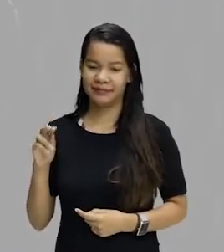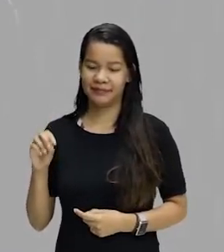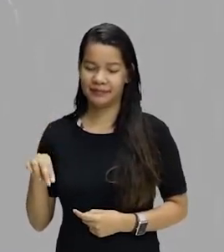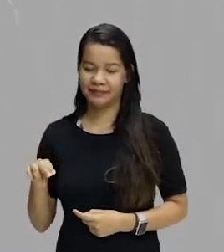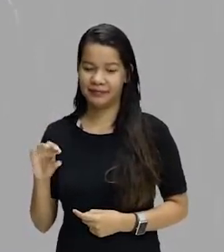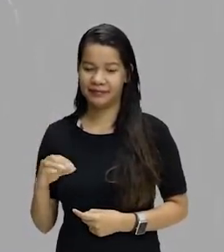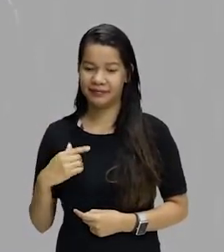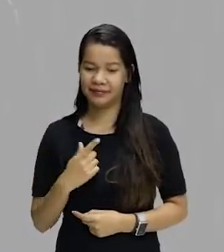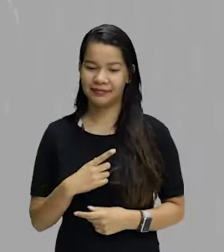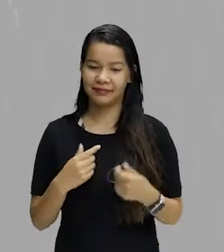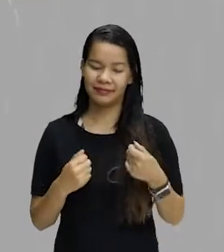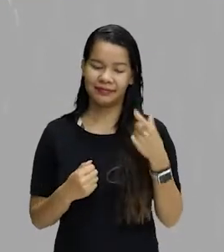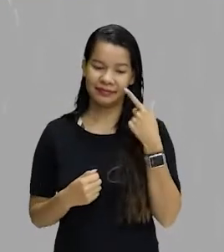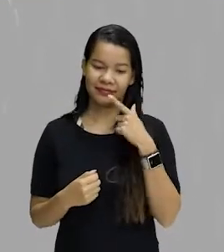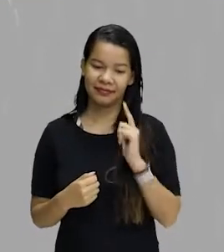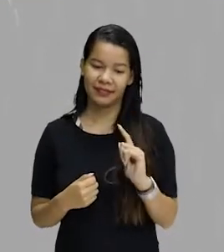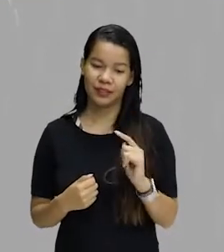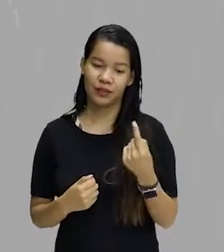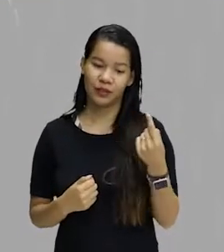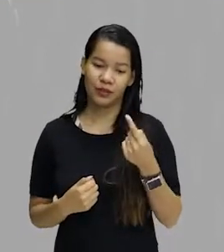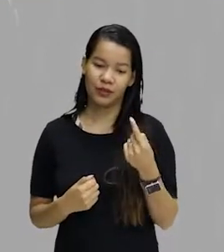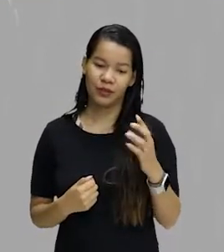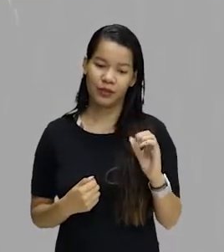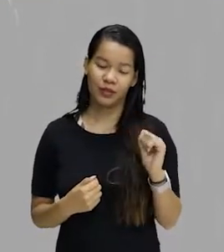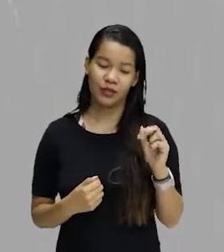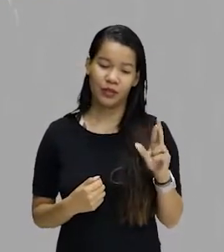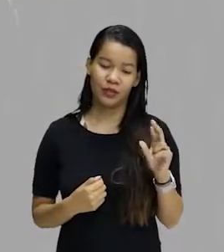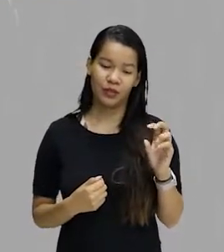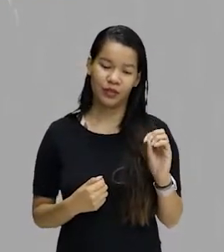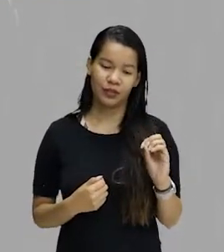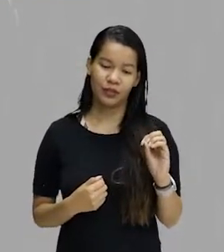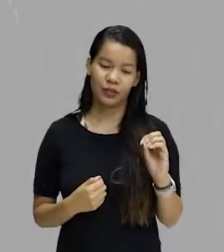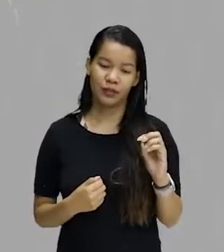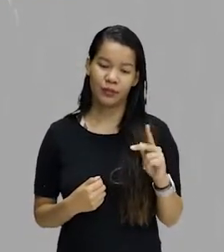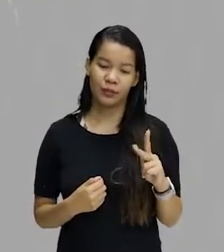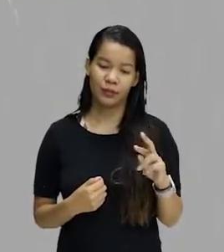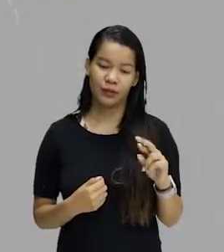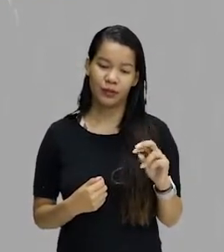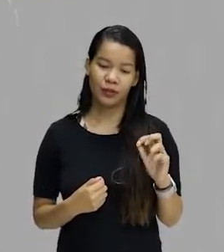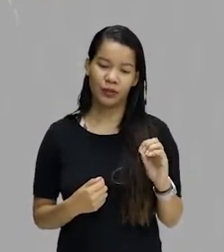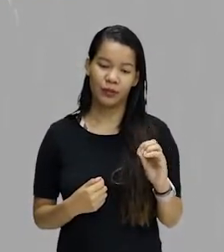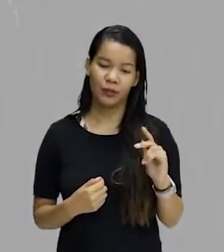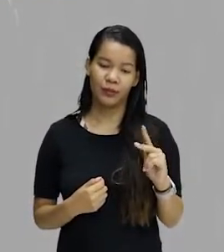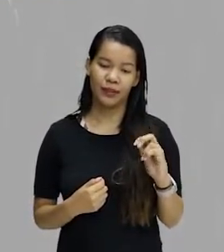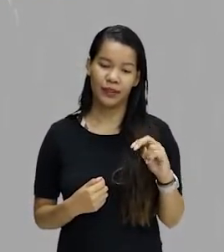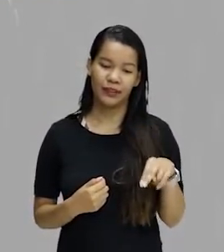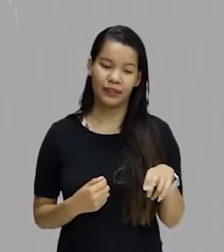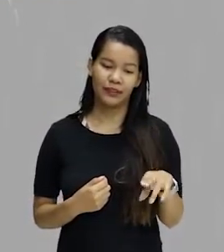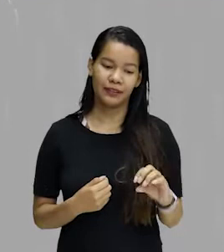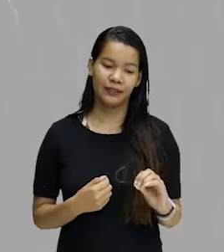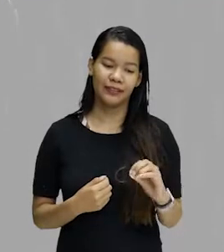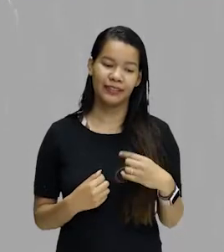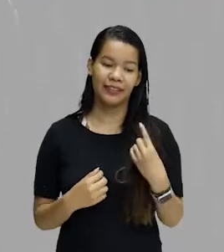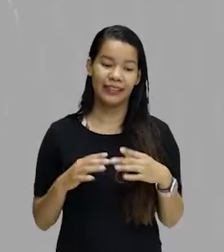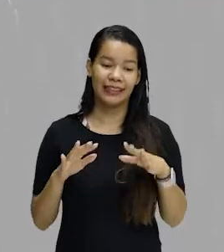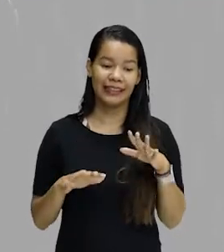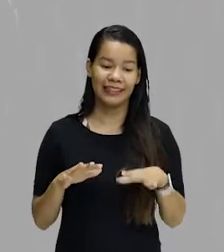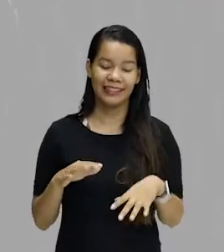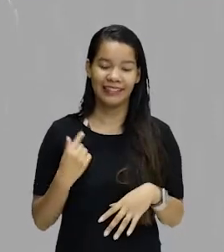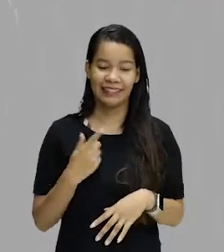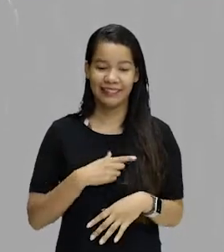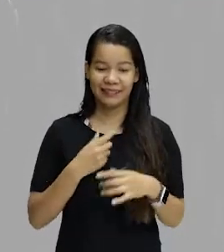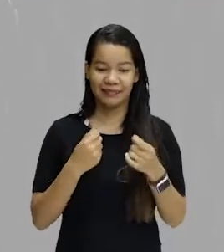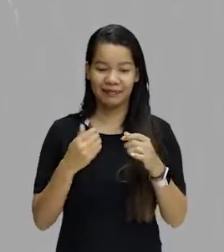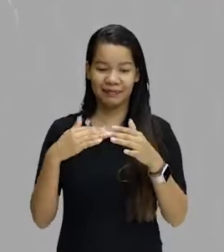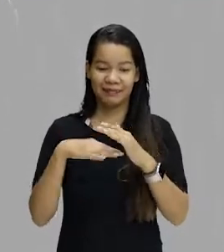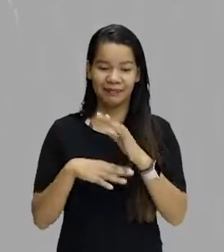o 1-cloropropano, mas ele vai aparecer em uma quantidade muito pequena. Às vezes, podemos até desprezar